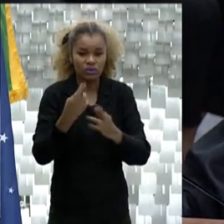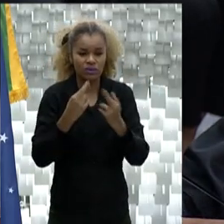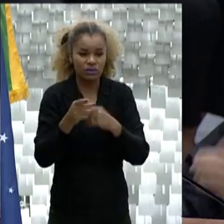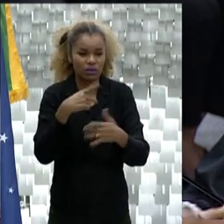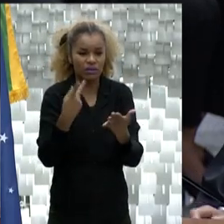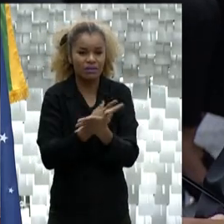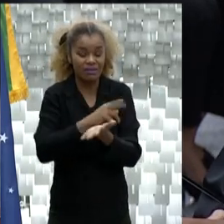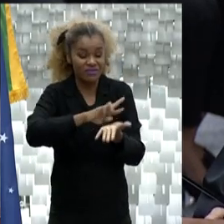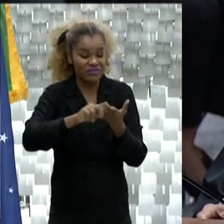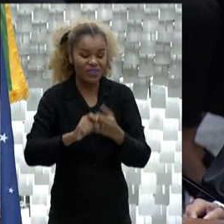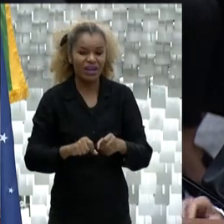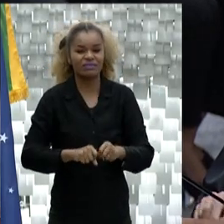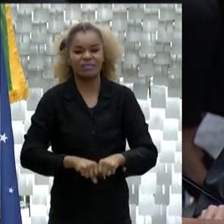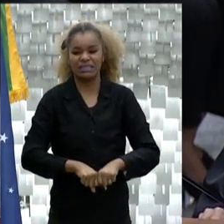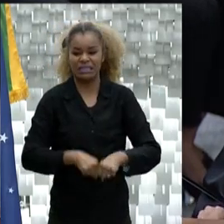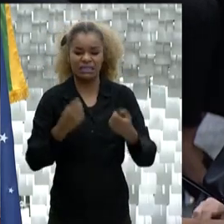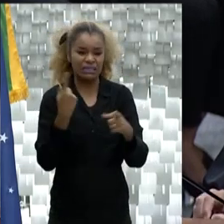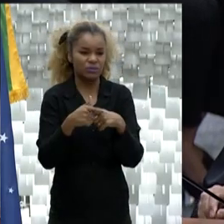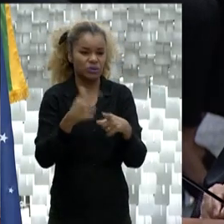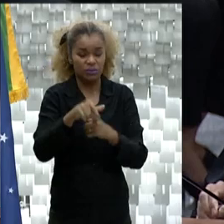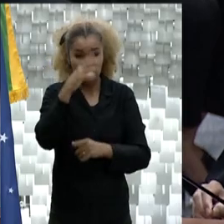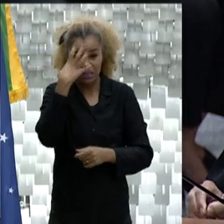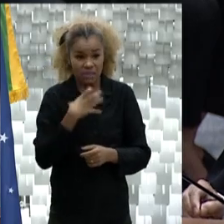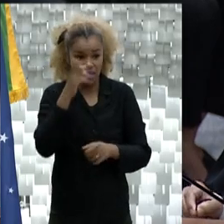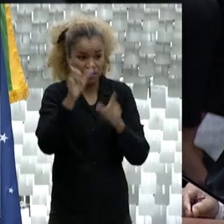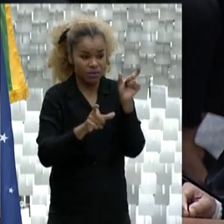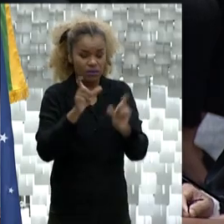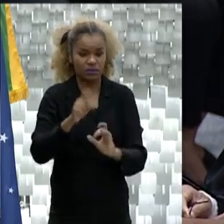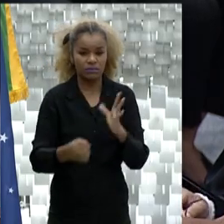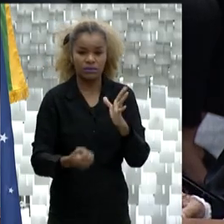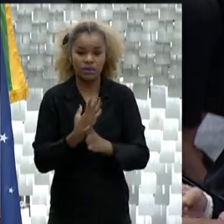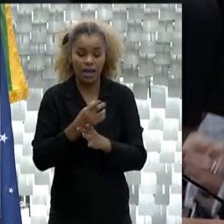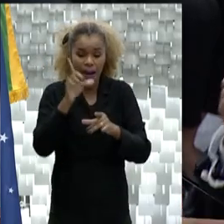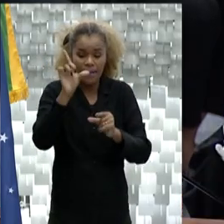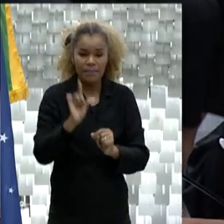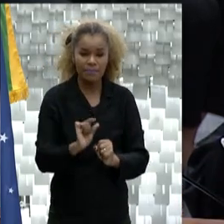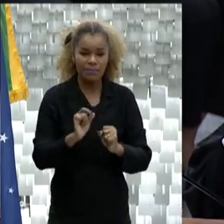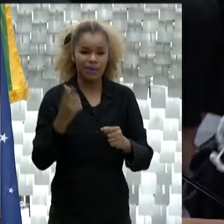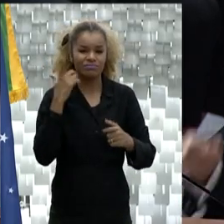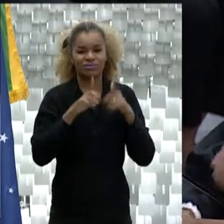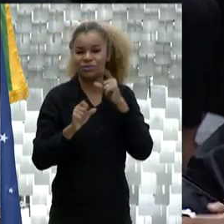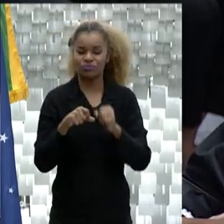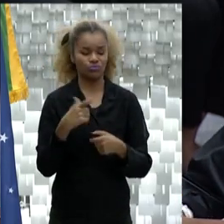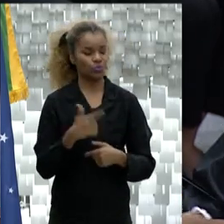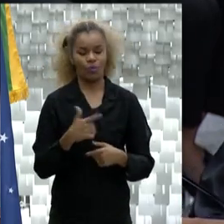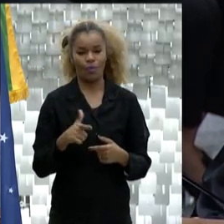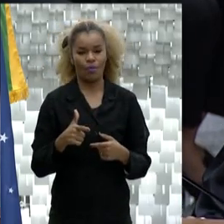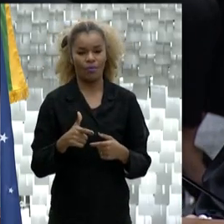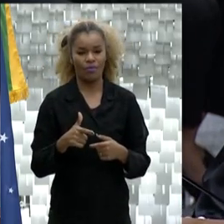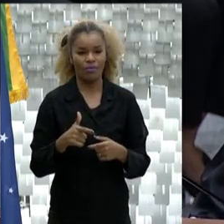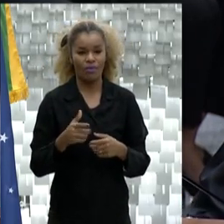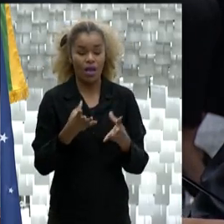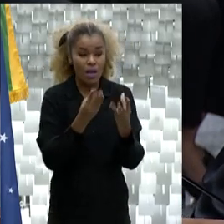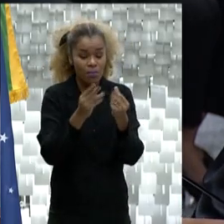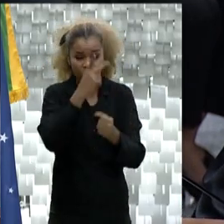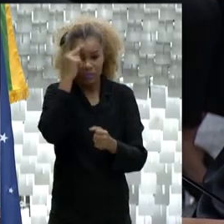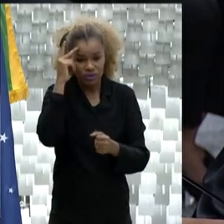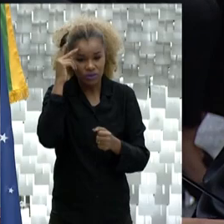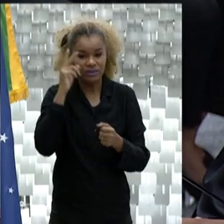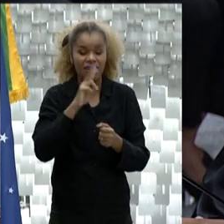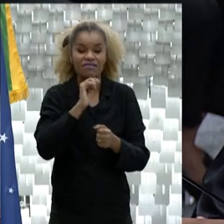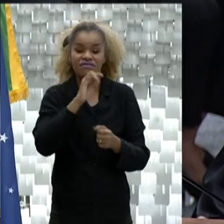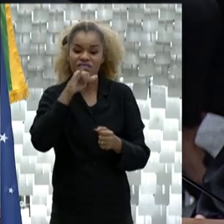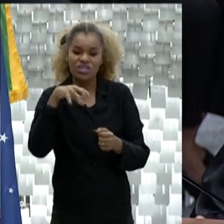desastres humanitários, produzindo cada vez menos ganhadores e cada vez mais vítimas,